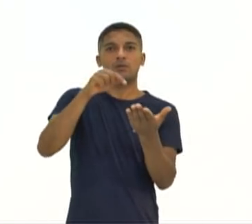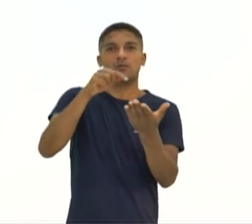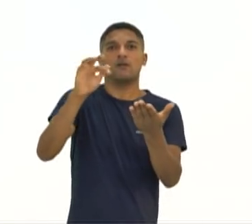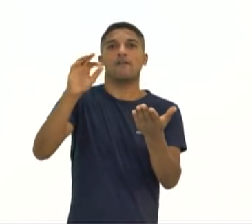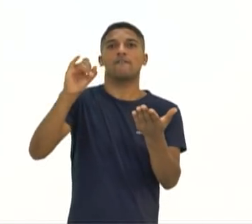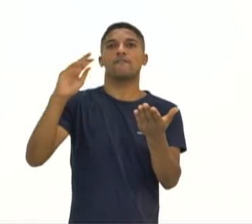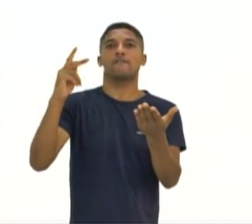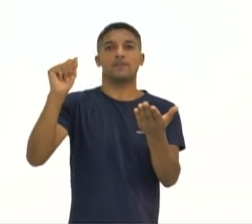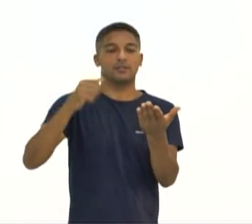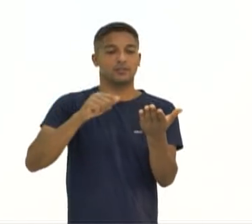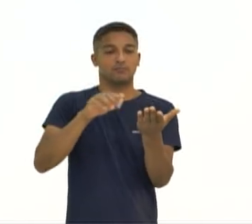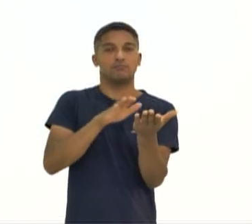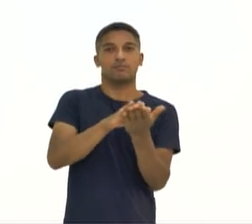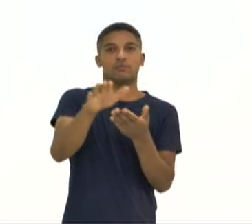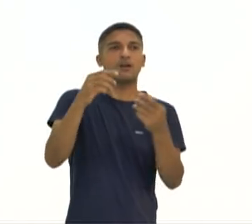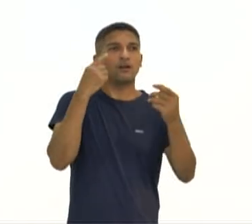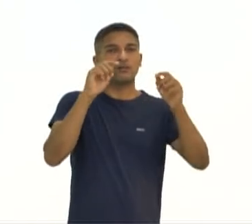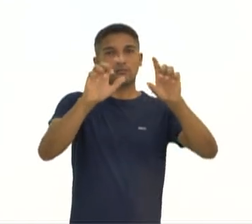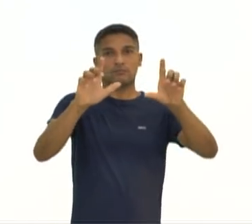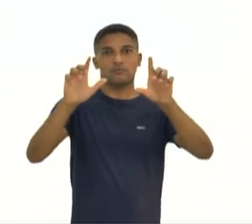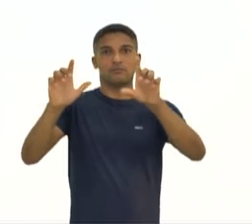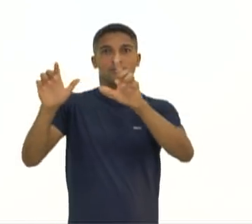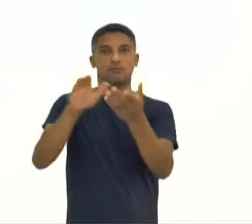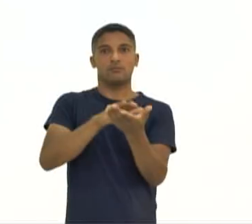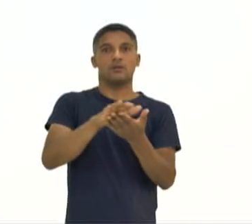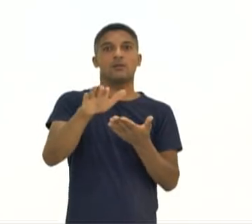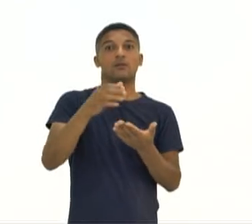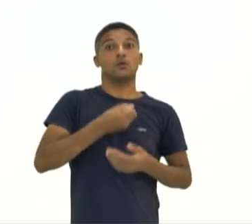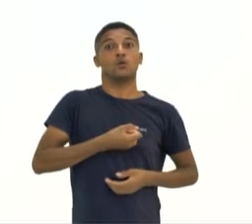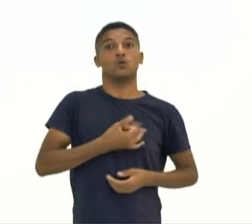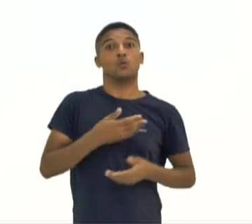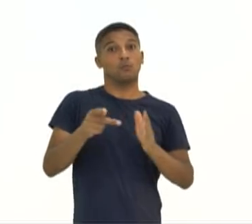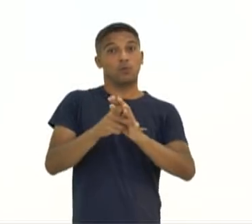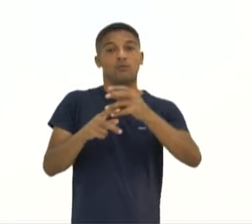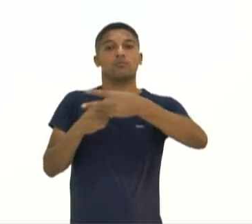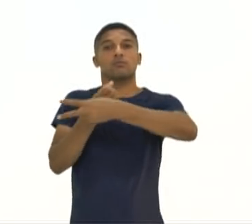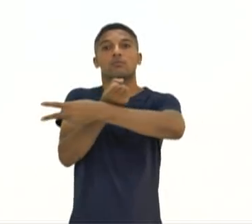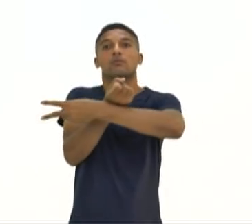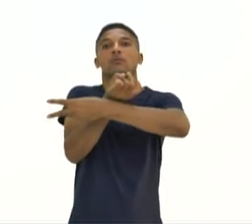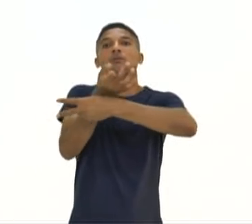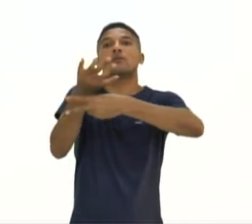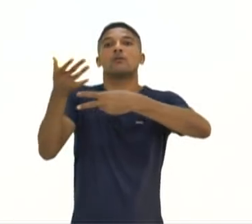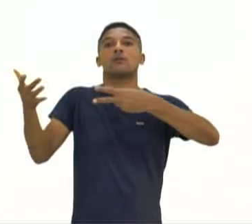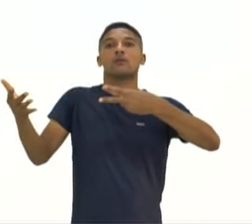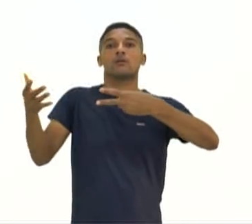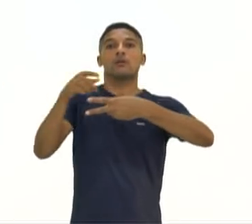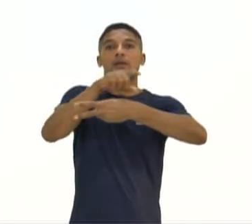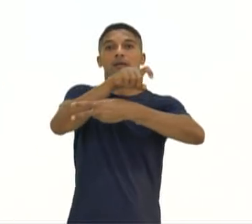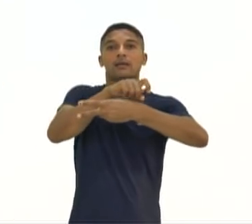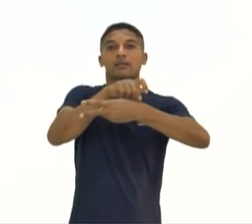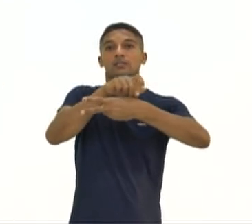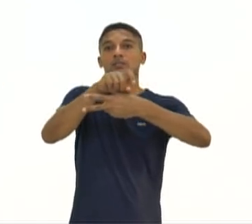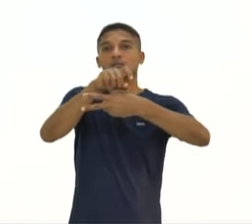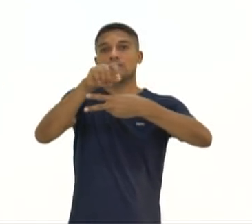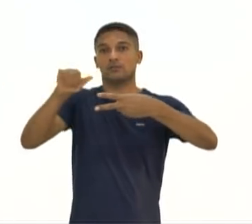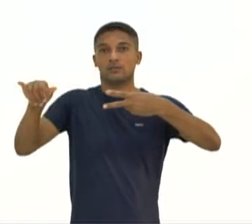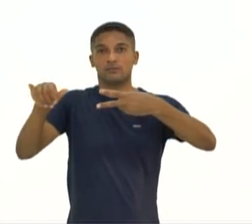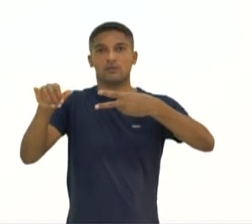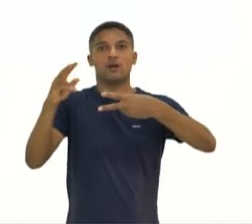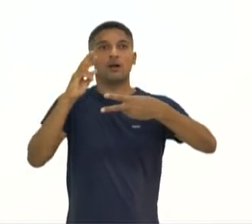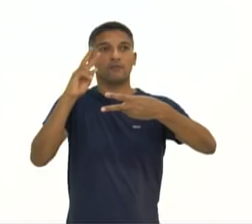da equação 4y mais 8 igual a y mais 17. Será